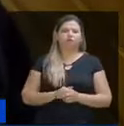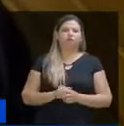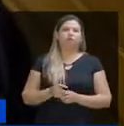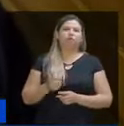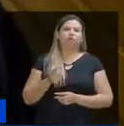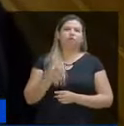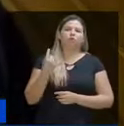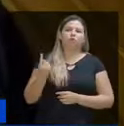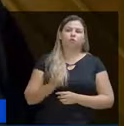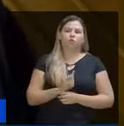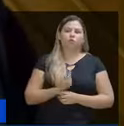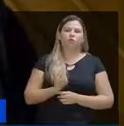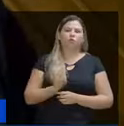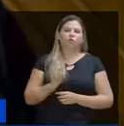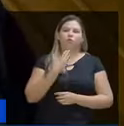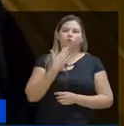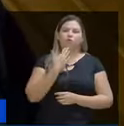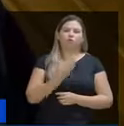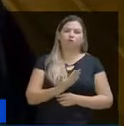nós